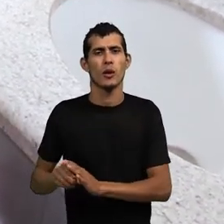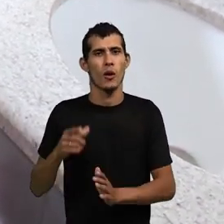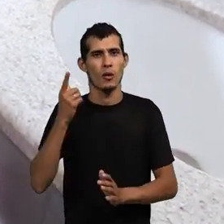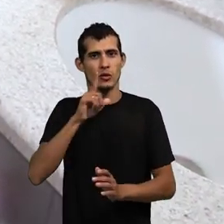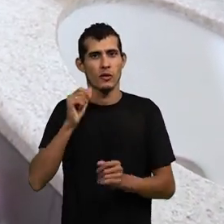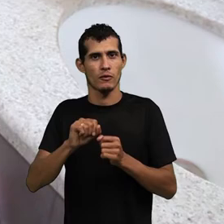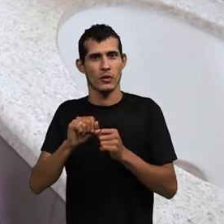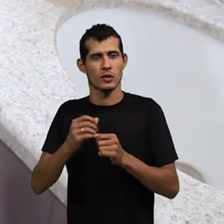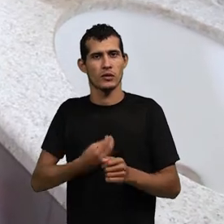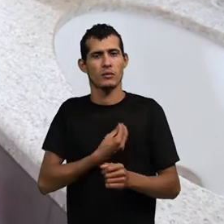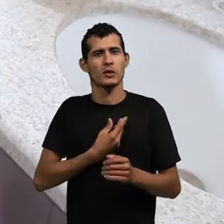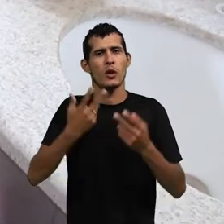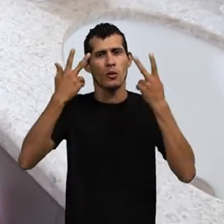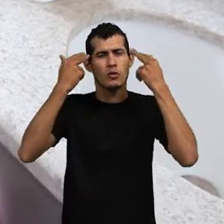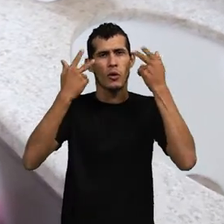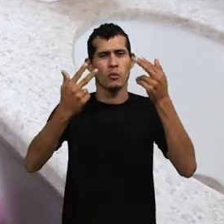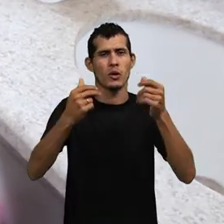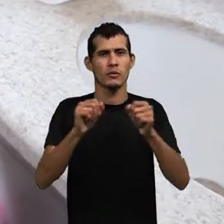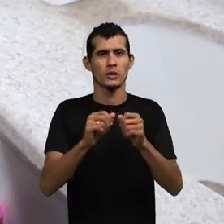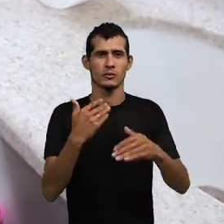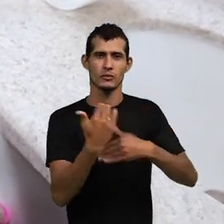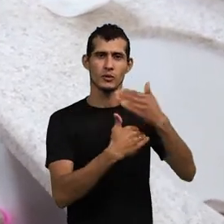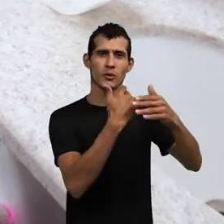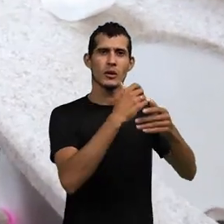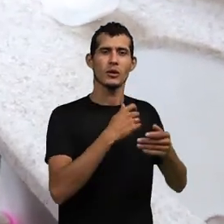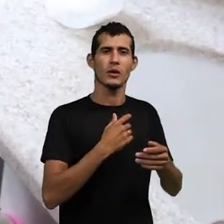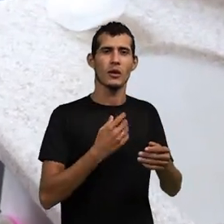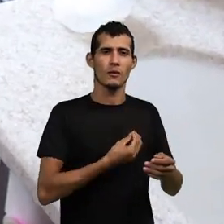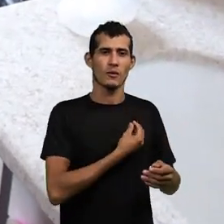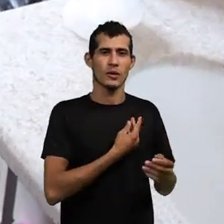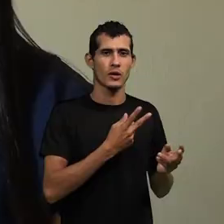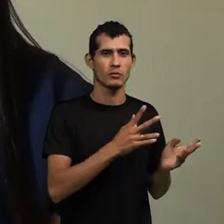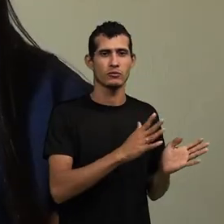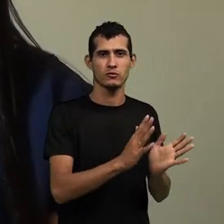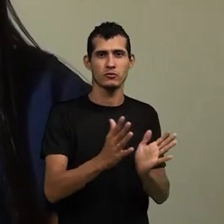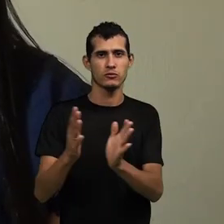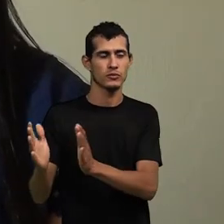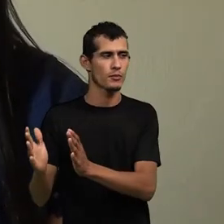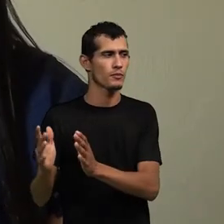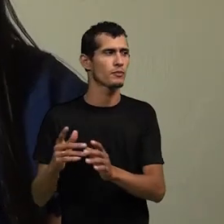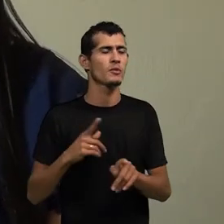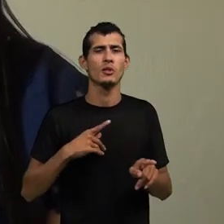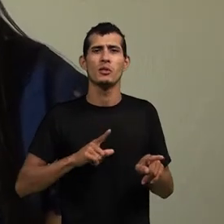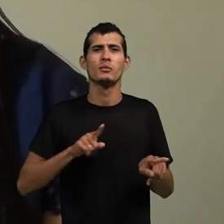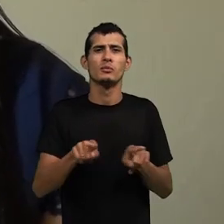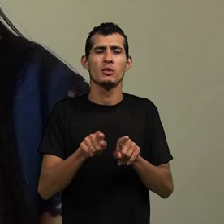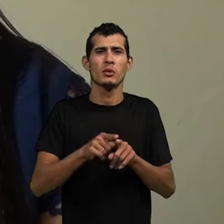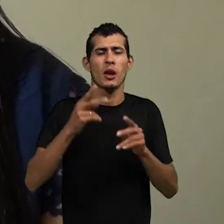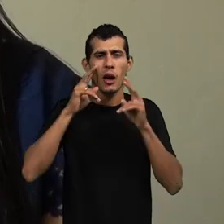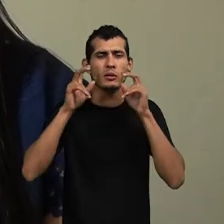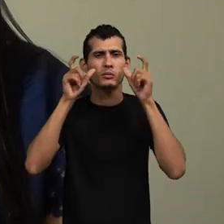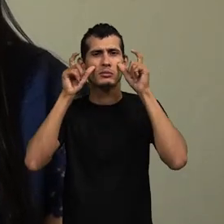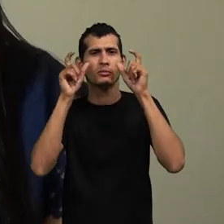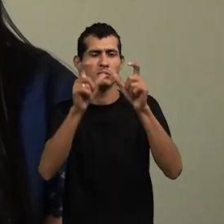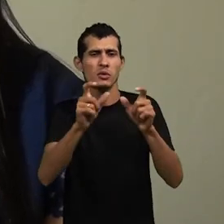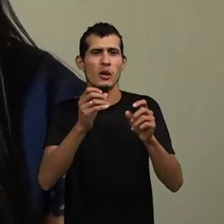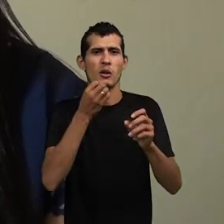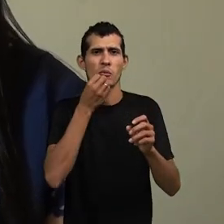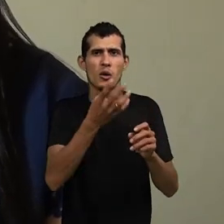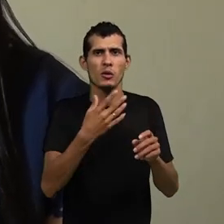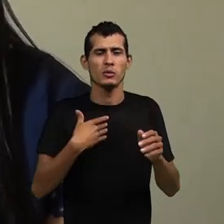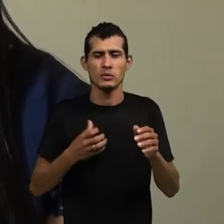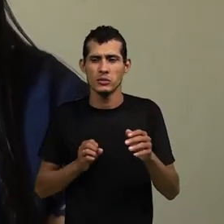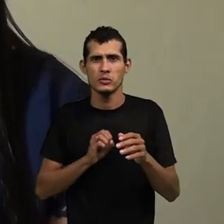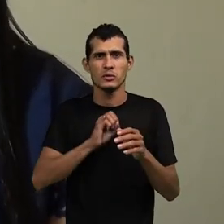vida tranquila, desenvolvendo as atividades diárias normalmente. E o que eu acho incrível também é quando a